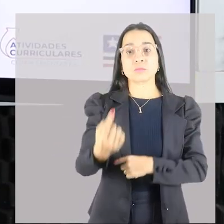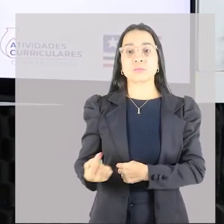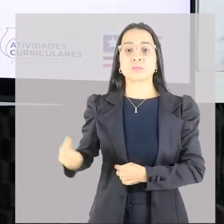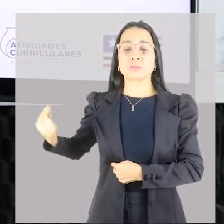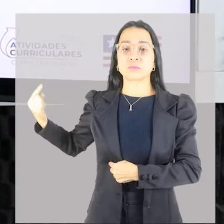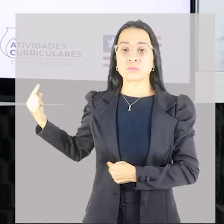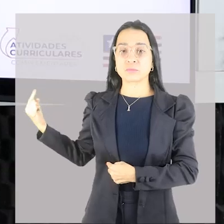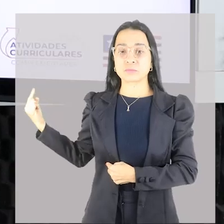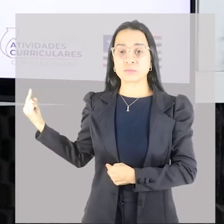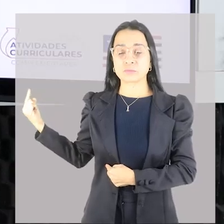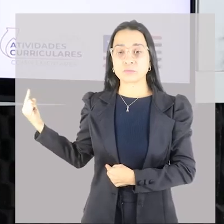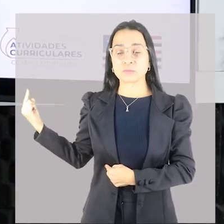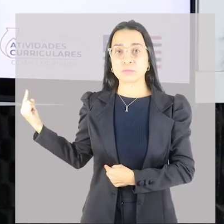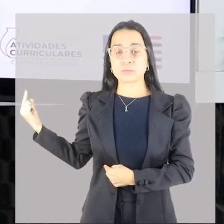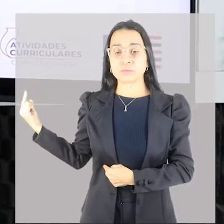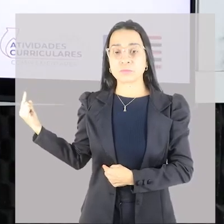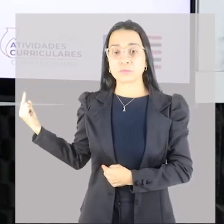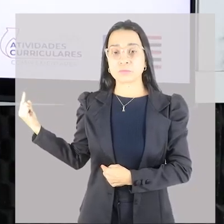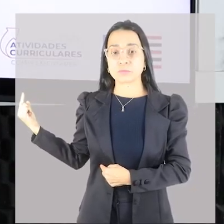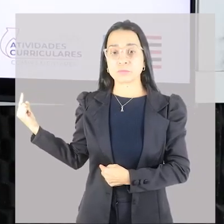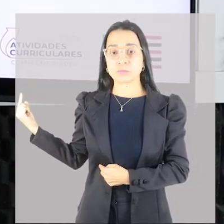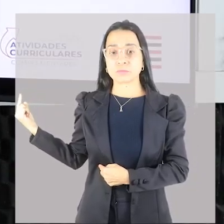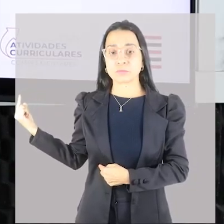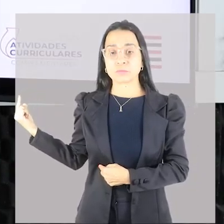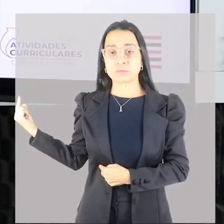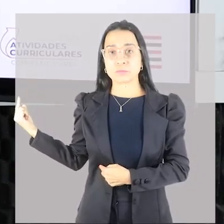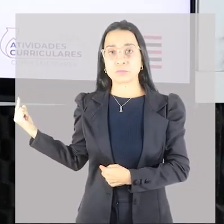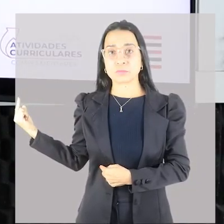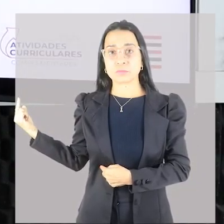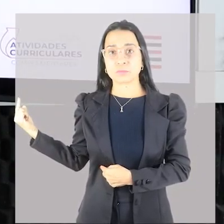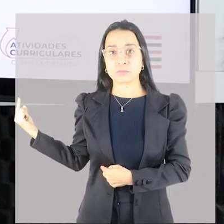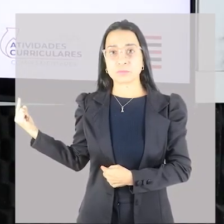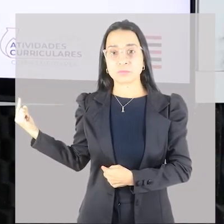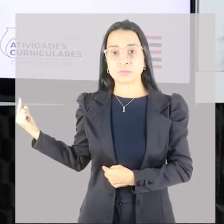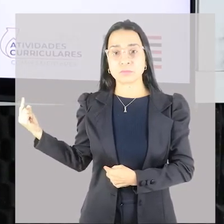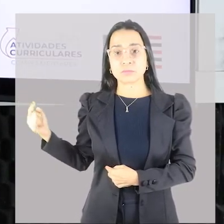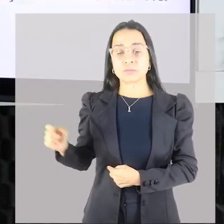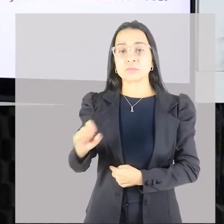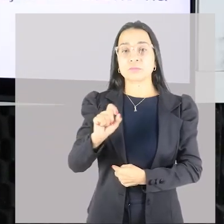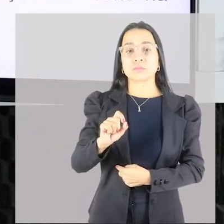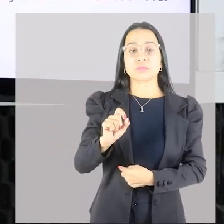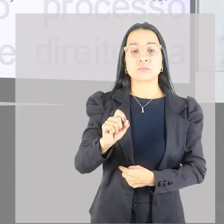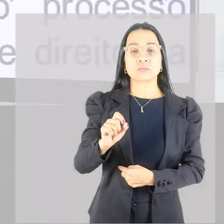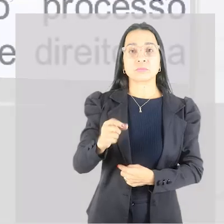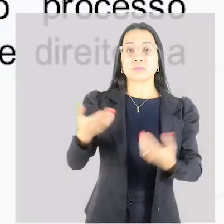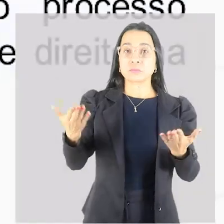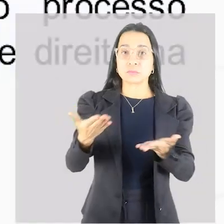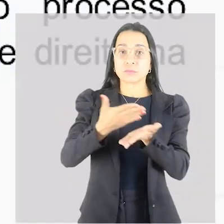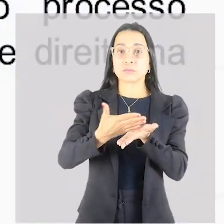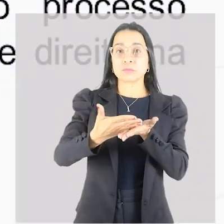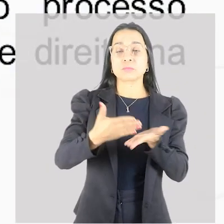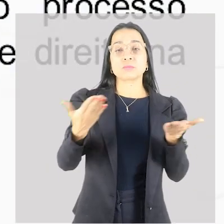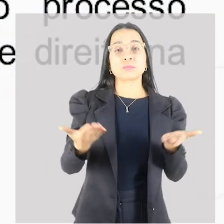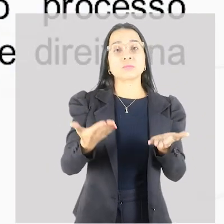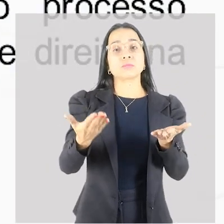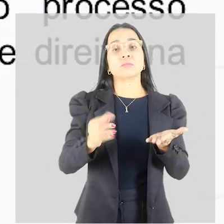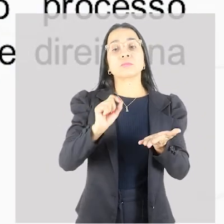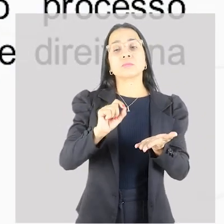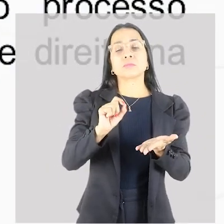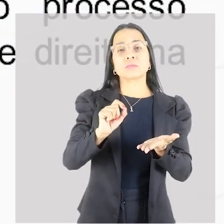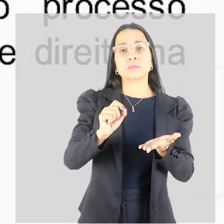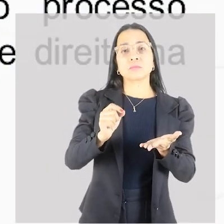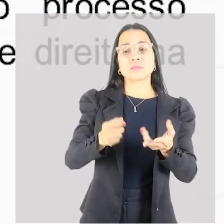sociais na construção e defesa da democracia brasileira. E a gente vai começar exatamente falando